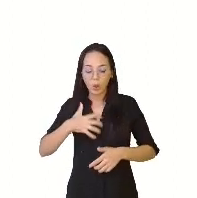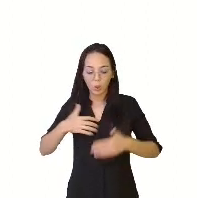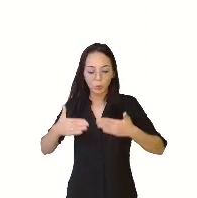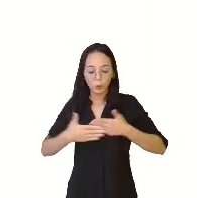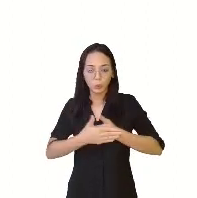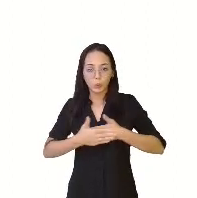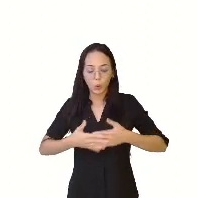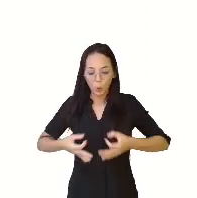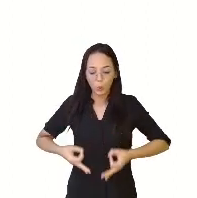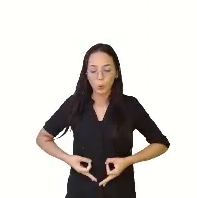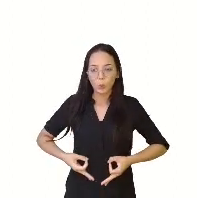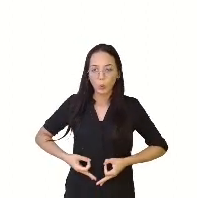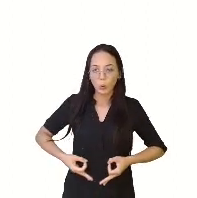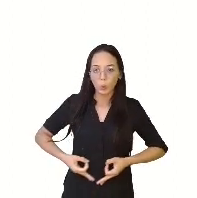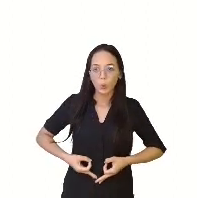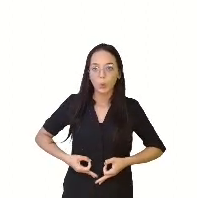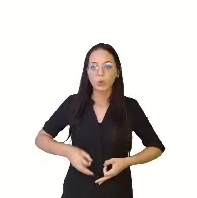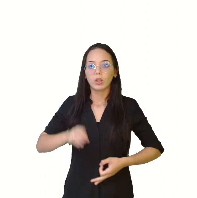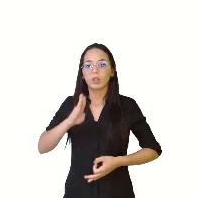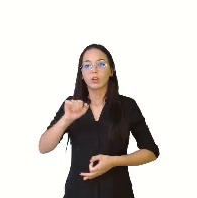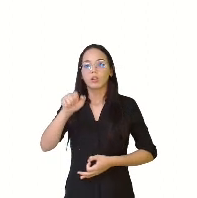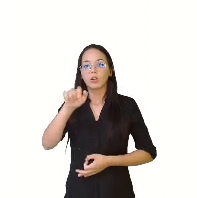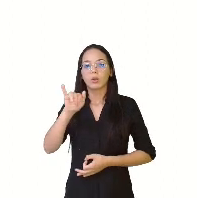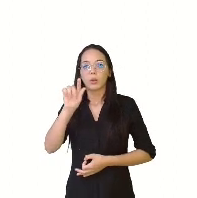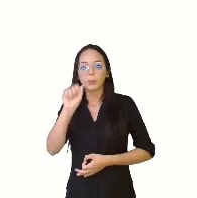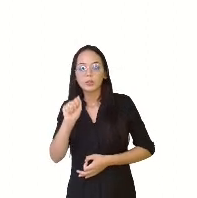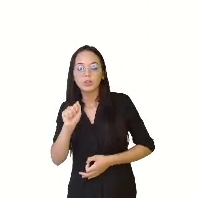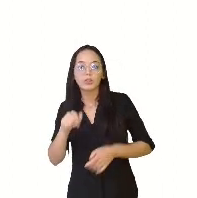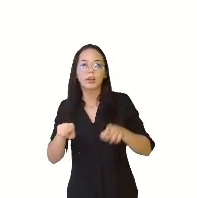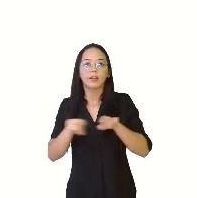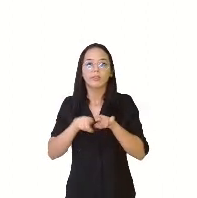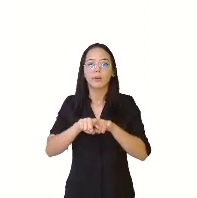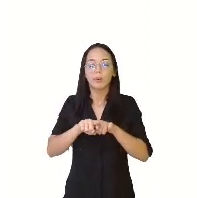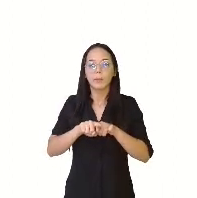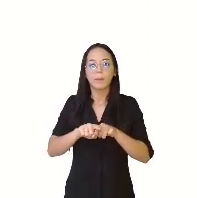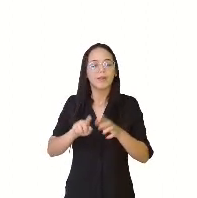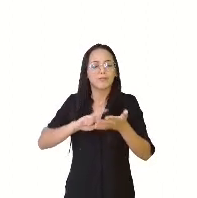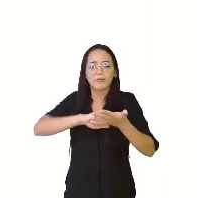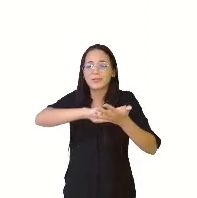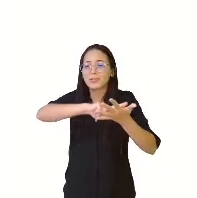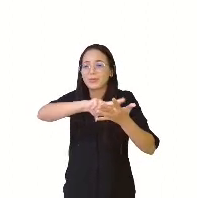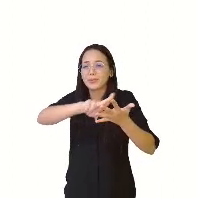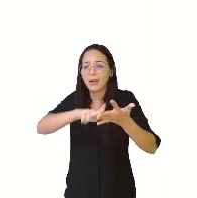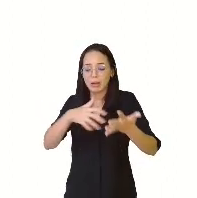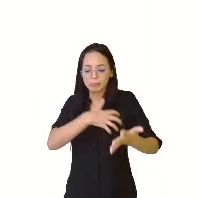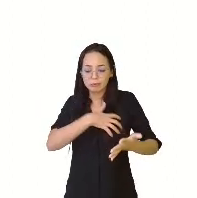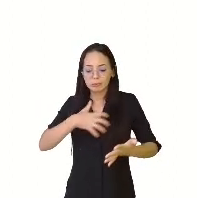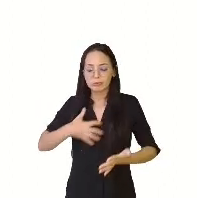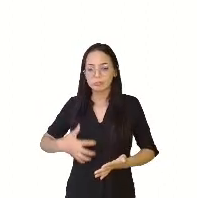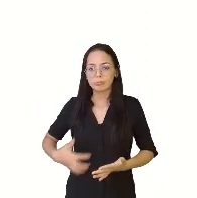Útero, bexiga, trato gastrointestinal, entre outros.